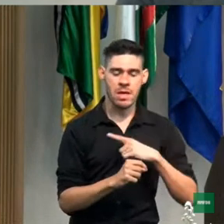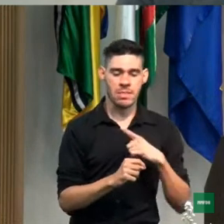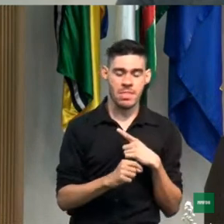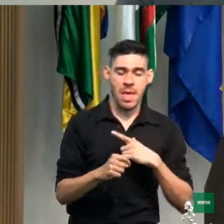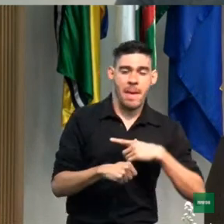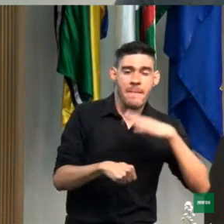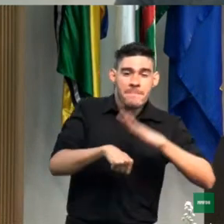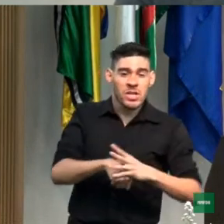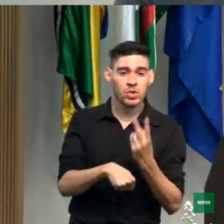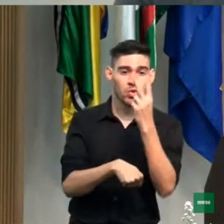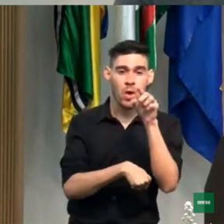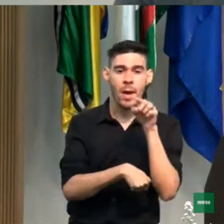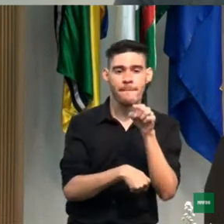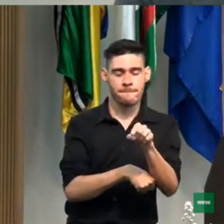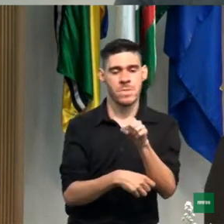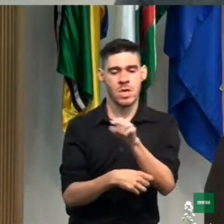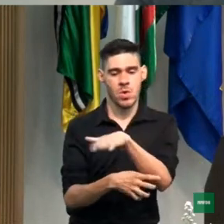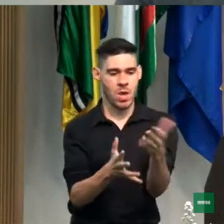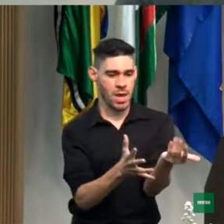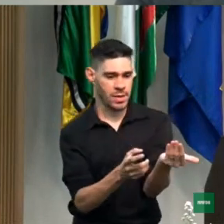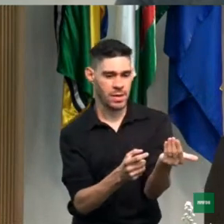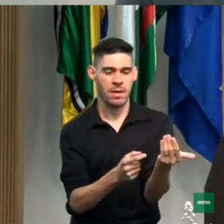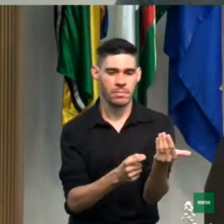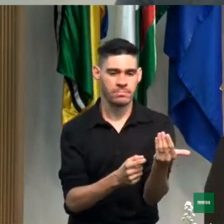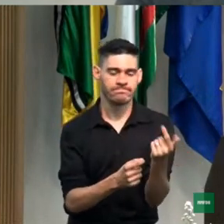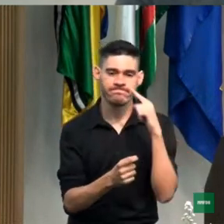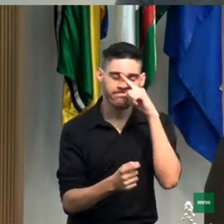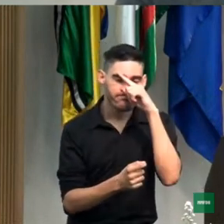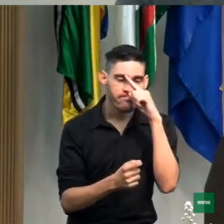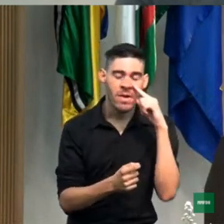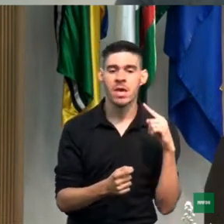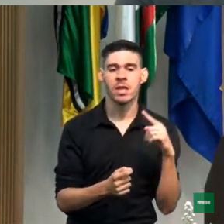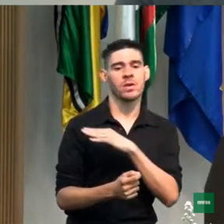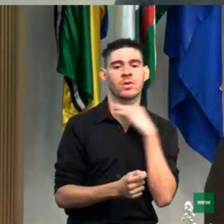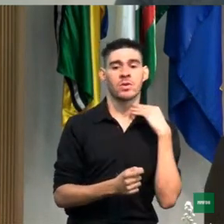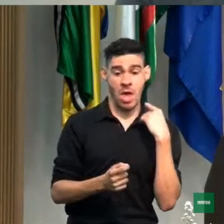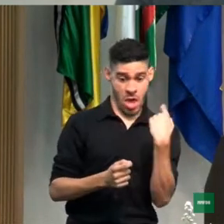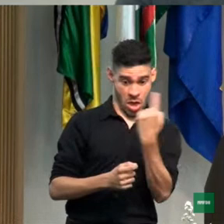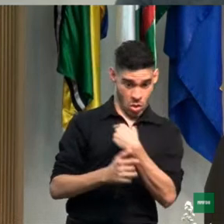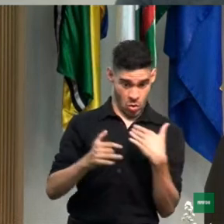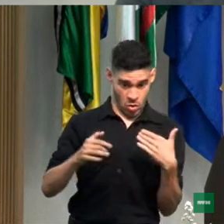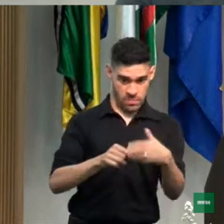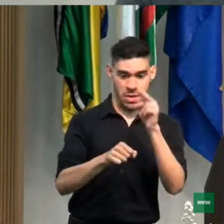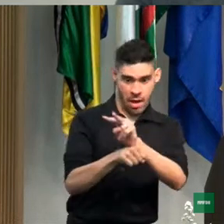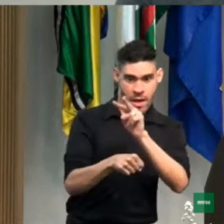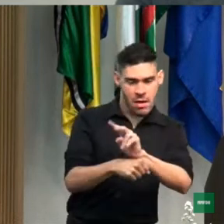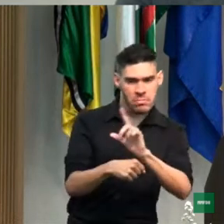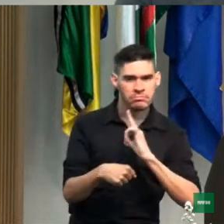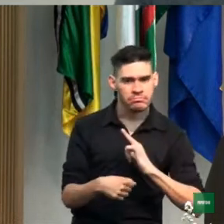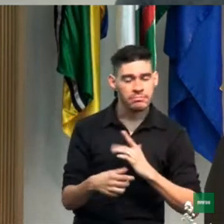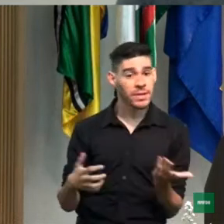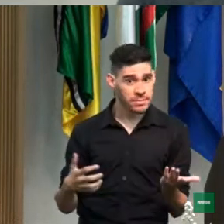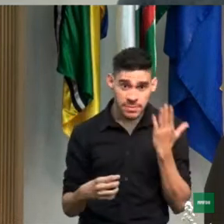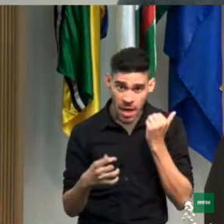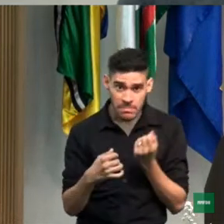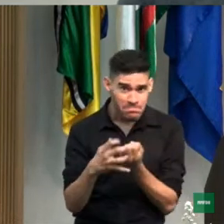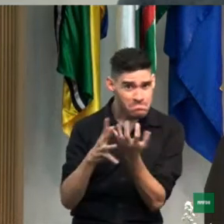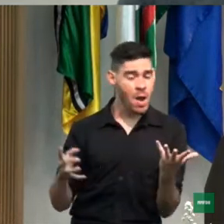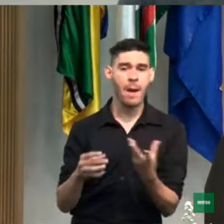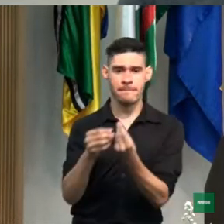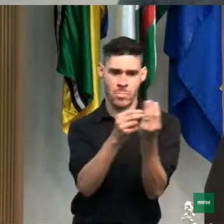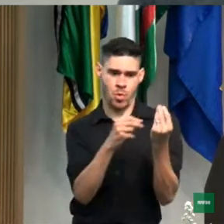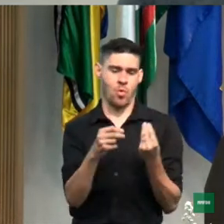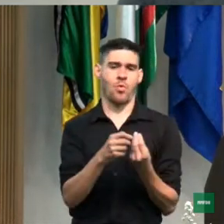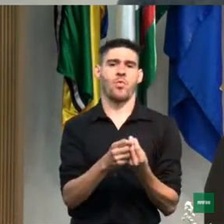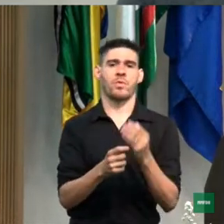adolescentes ameaçados de morte e protegidos pelo nosso ministério? São muitas crianças protegidas, ameaçadas de morte,